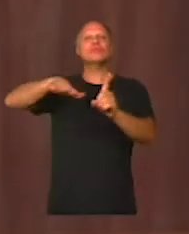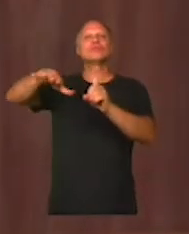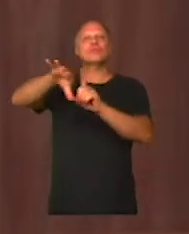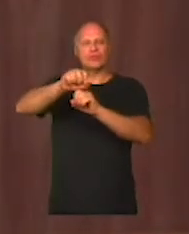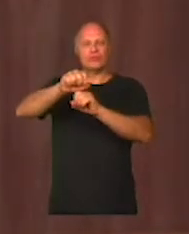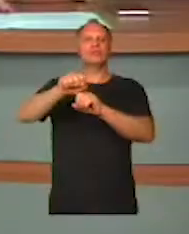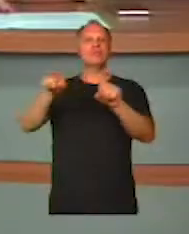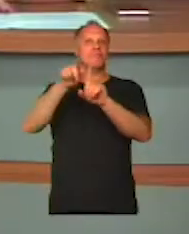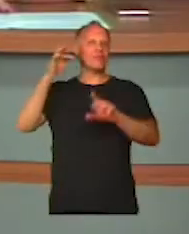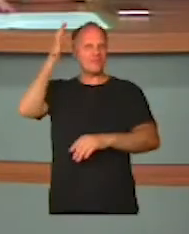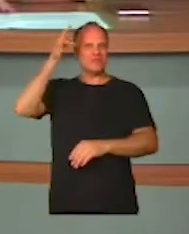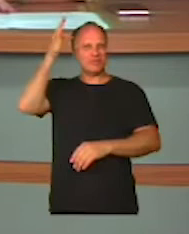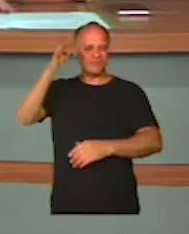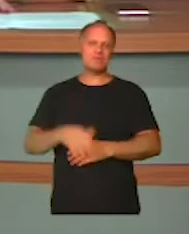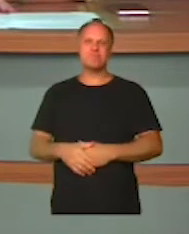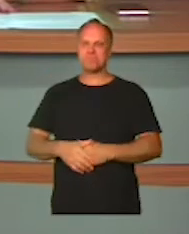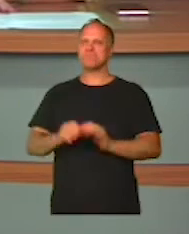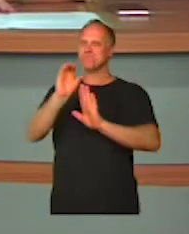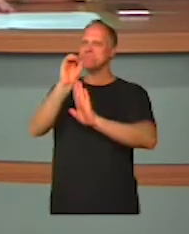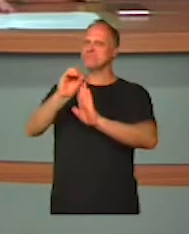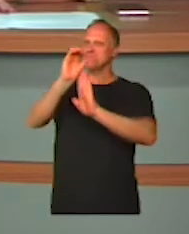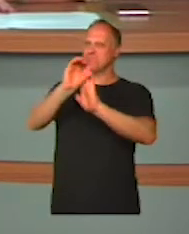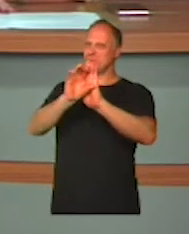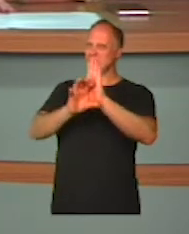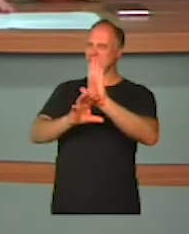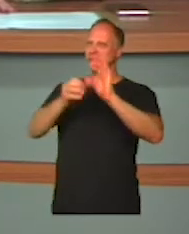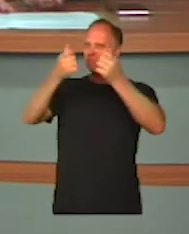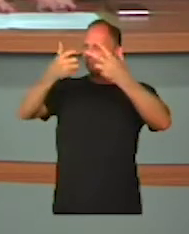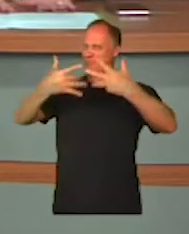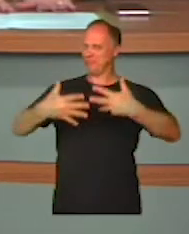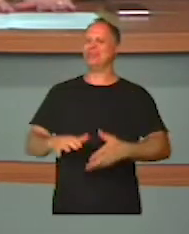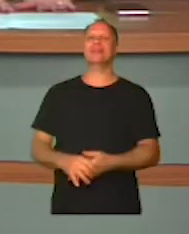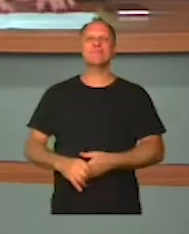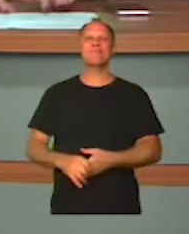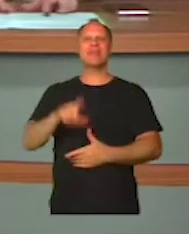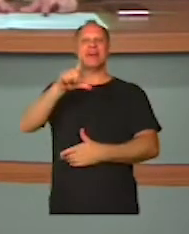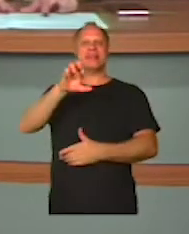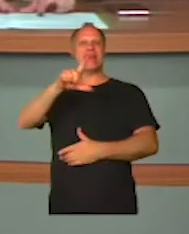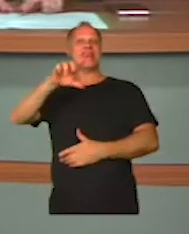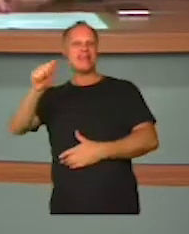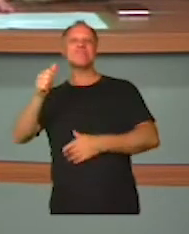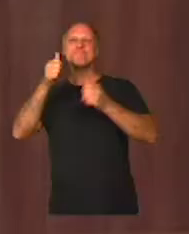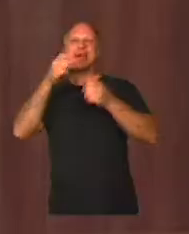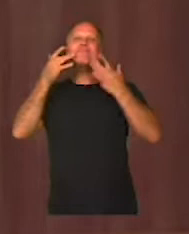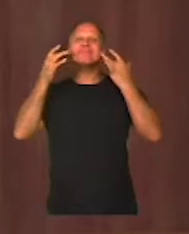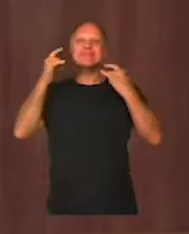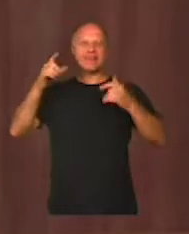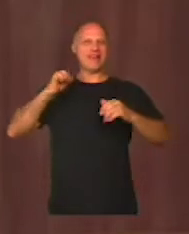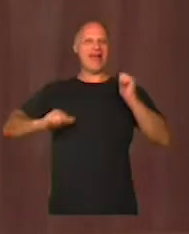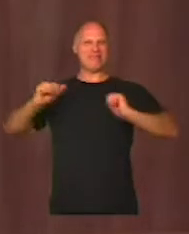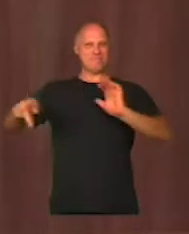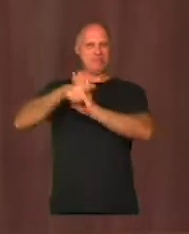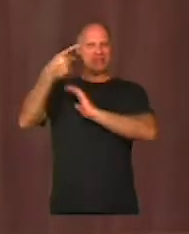É verdade. Que currículo, hein? Bom, né? Bom. Bacana. Leila Oliveira, essa super atriz natural de Novo